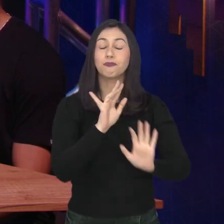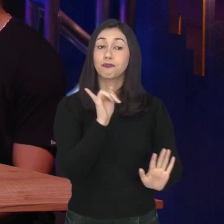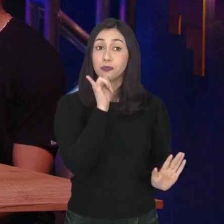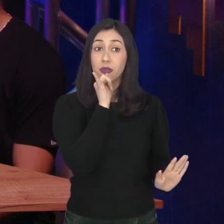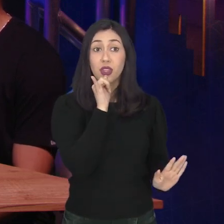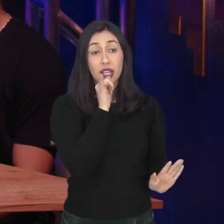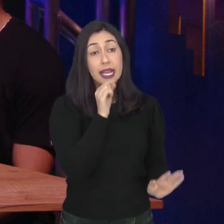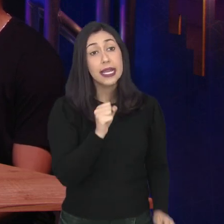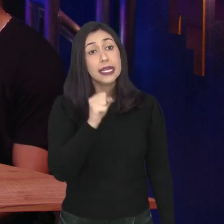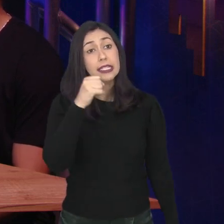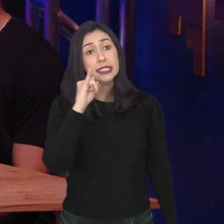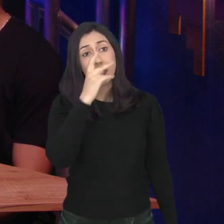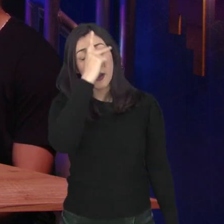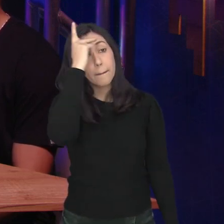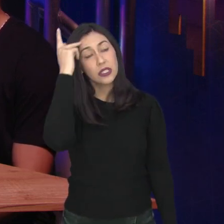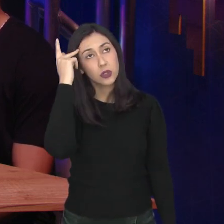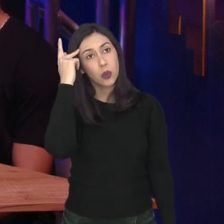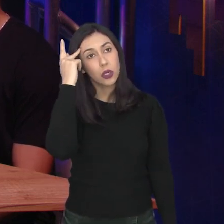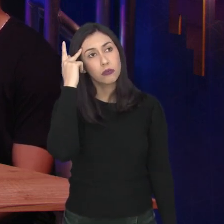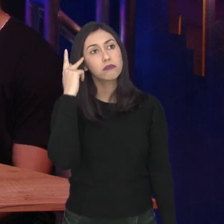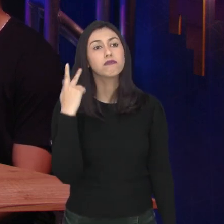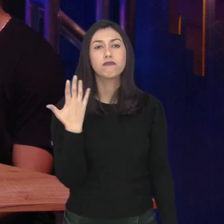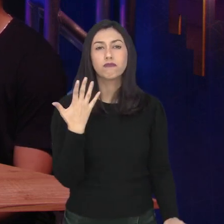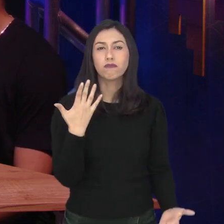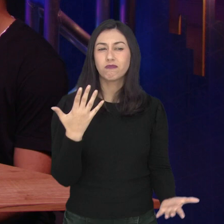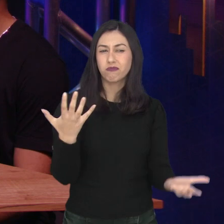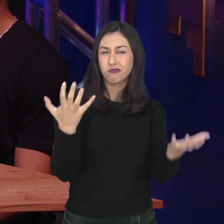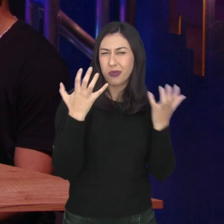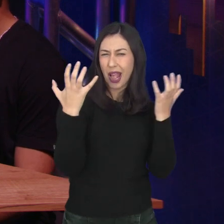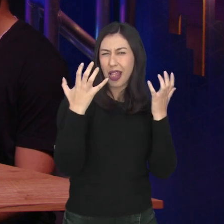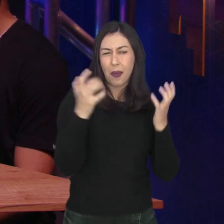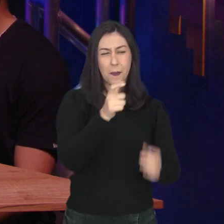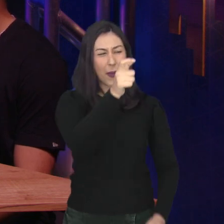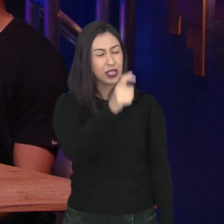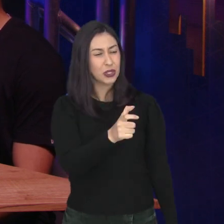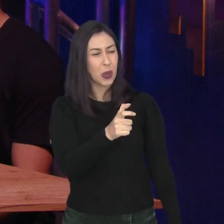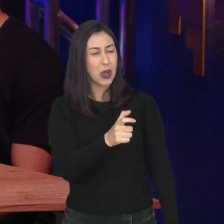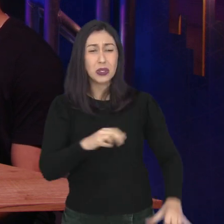por exemplo, se uma pessoa, ela sofre algum tipo de bullying